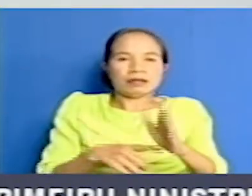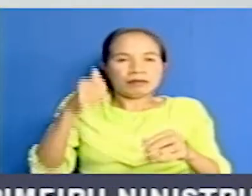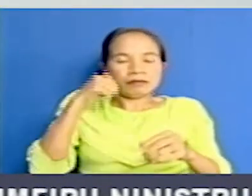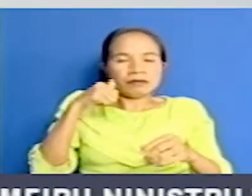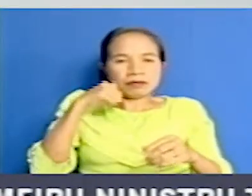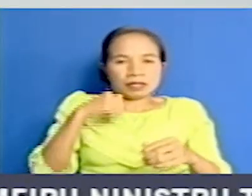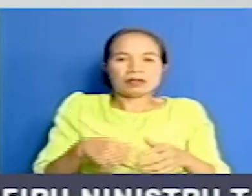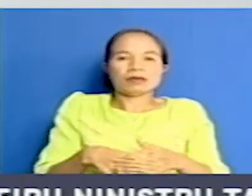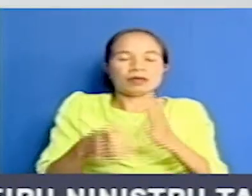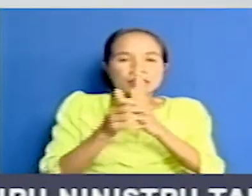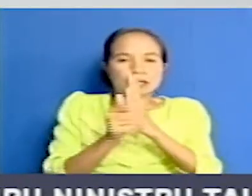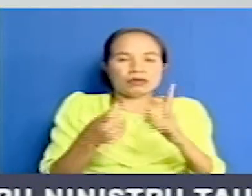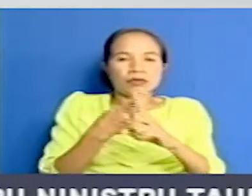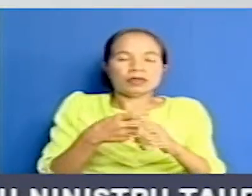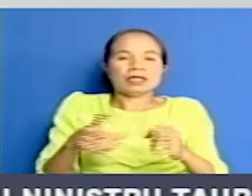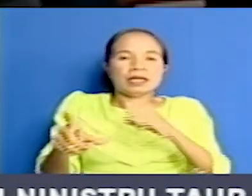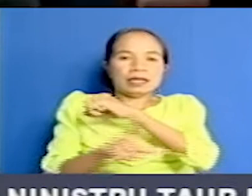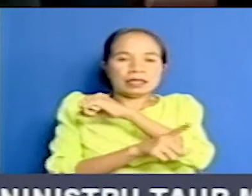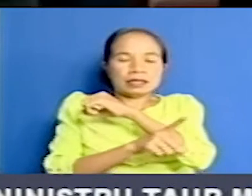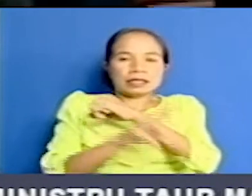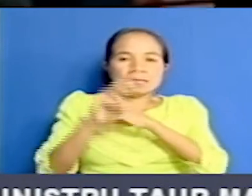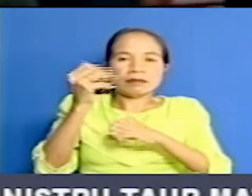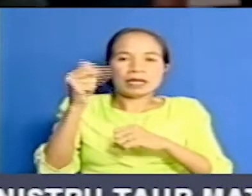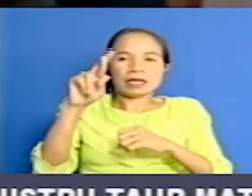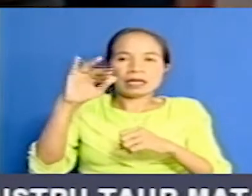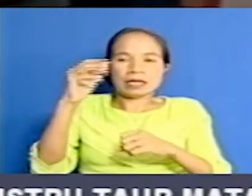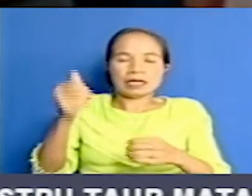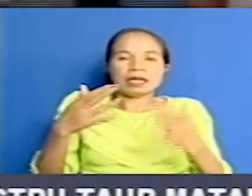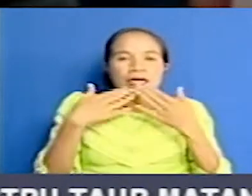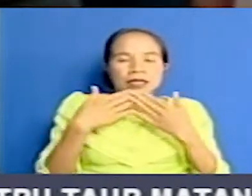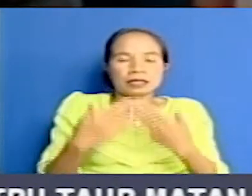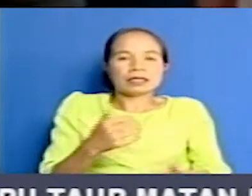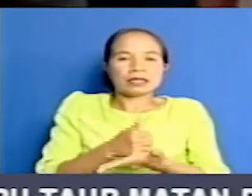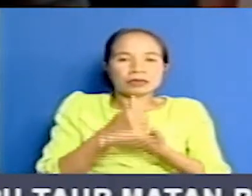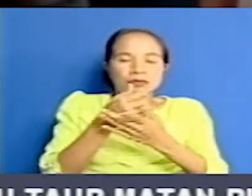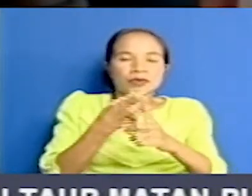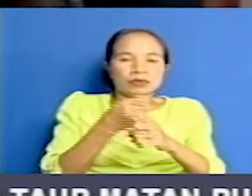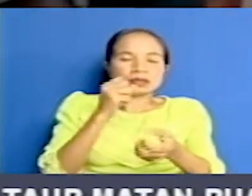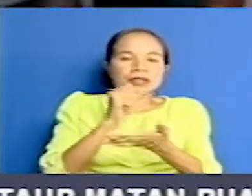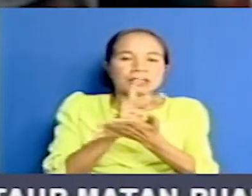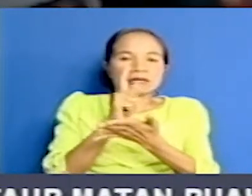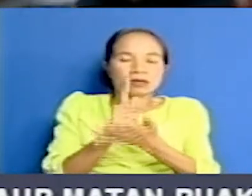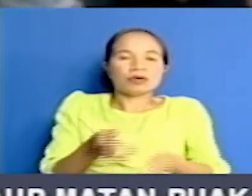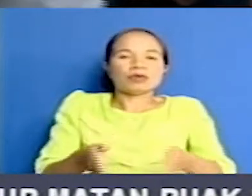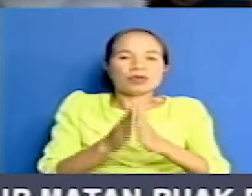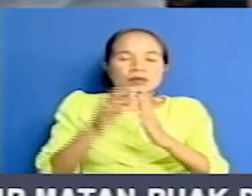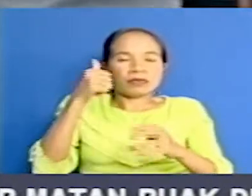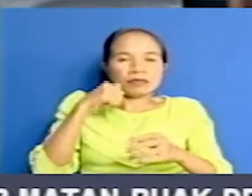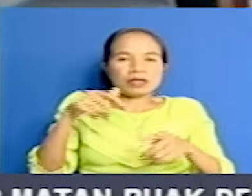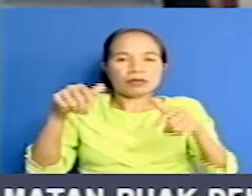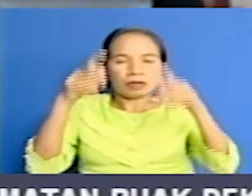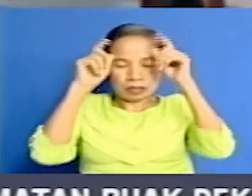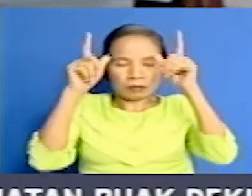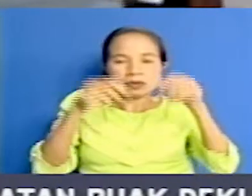Feto Potencial Husi Likissá, Maria Cabral, agradece o apoio Husi Secomes, no Husu ba Feto Timoruan